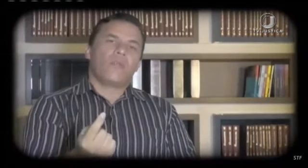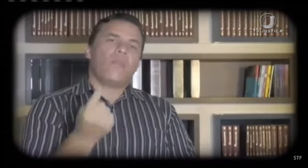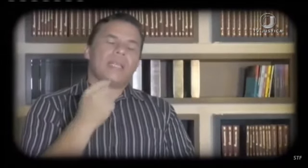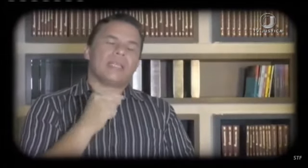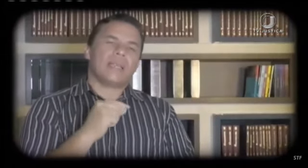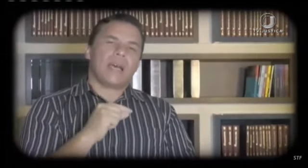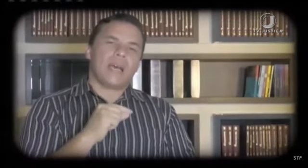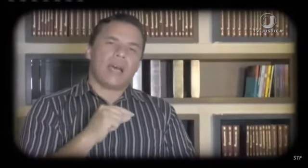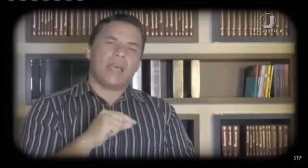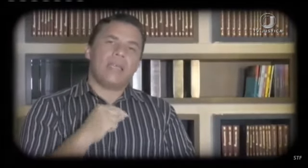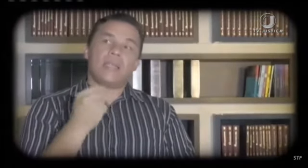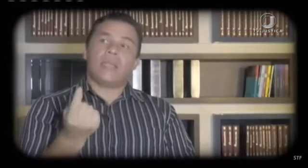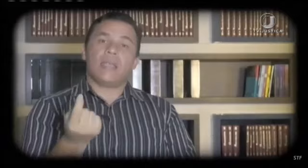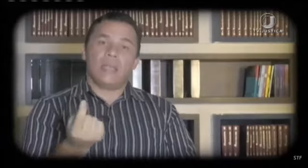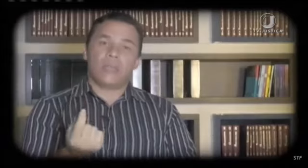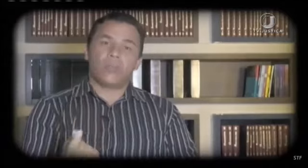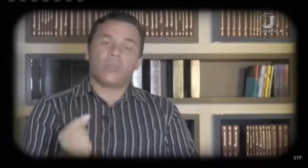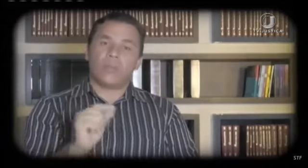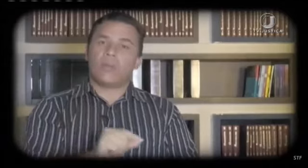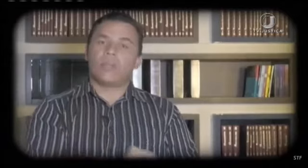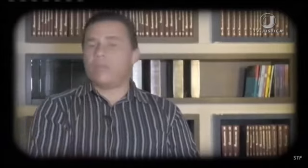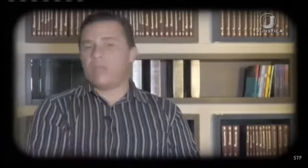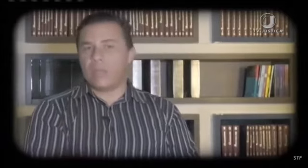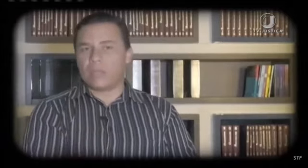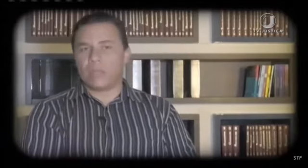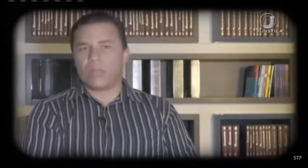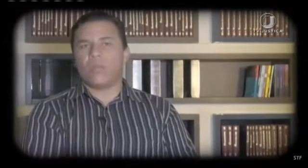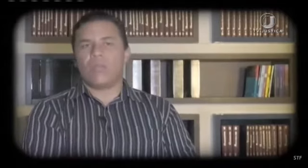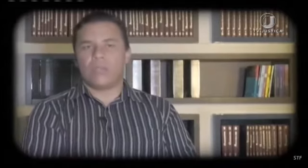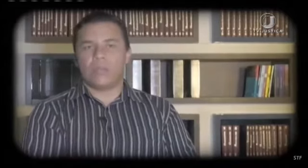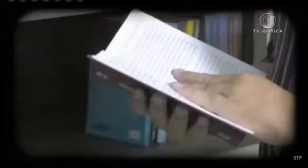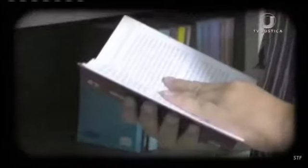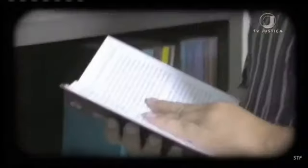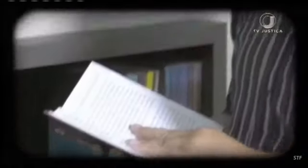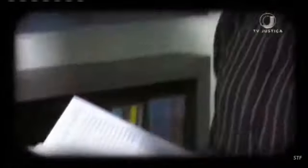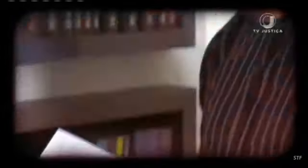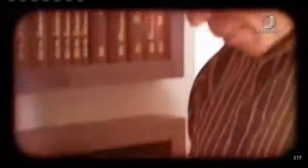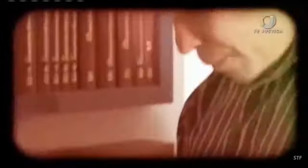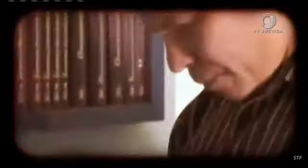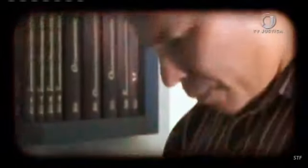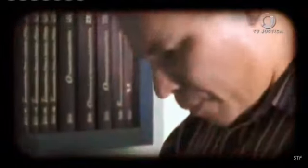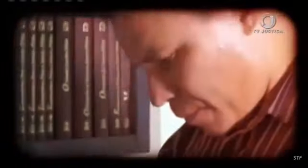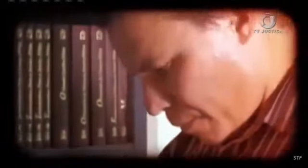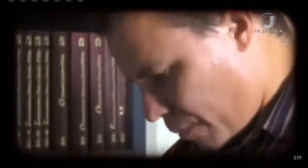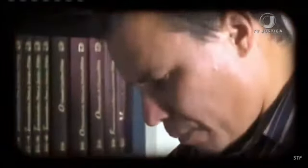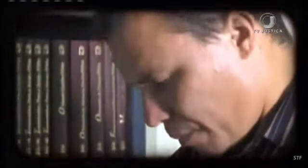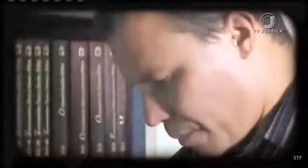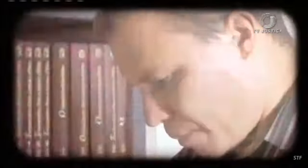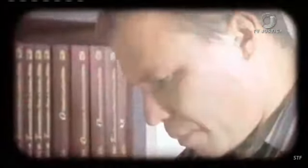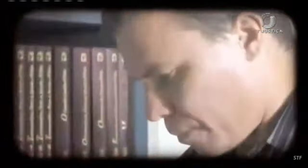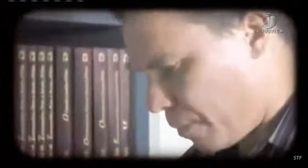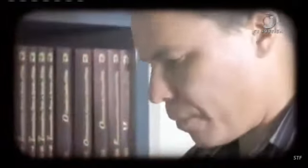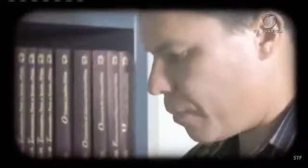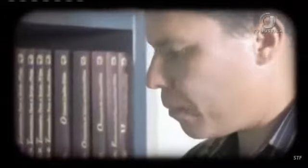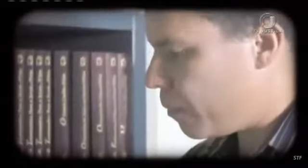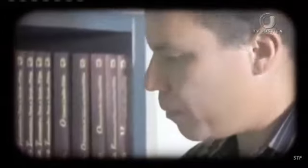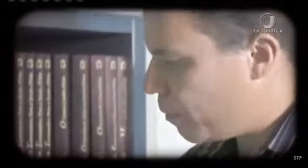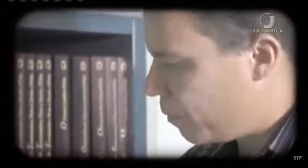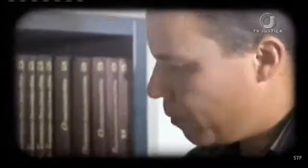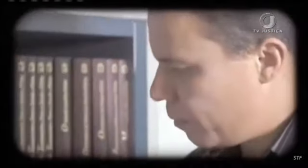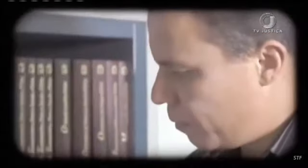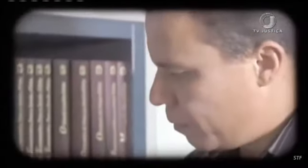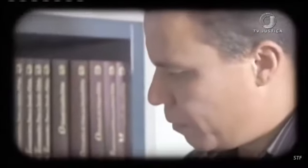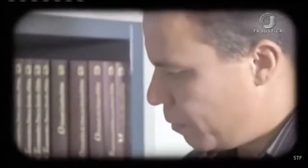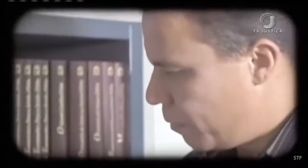foi começar a entender as consequências dos crimes que eu tinha cometido. Eu tenho que mudar de vida, porque senão eu vou ser mais um